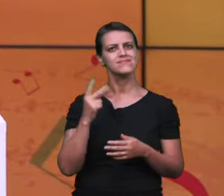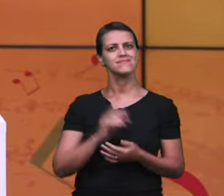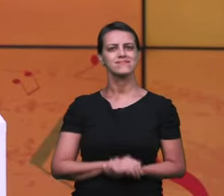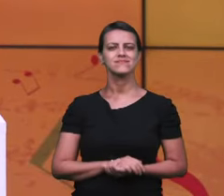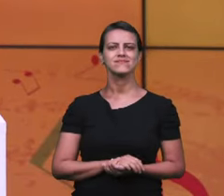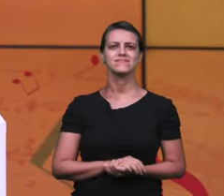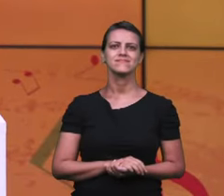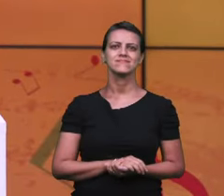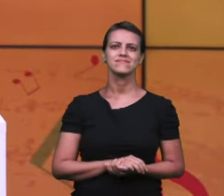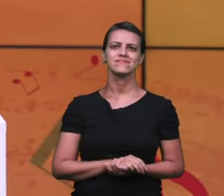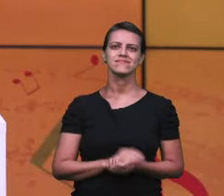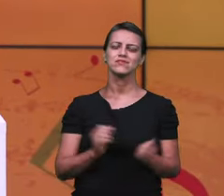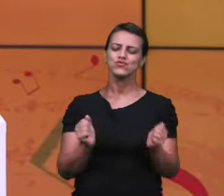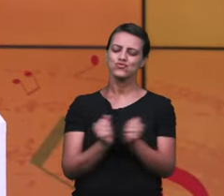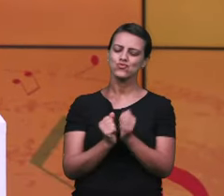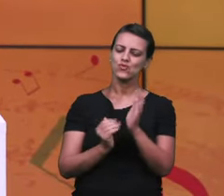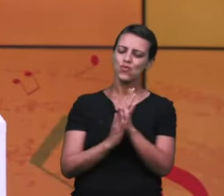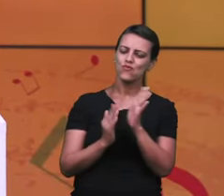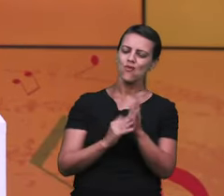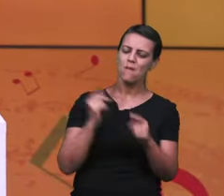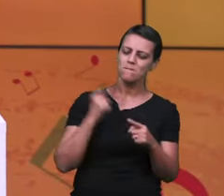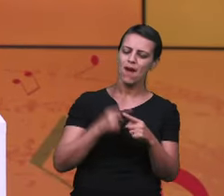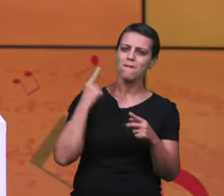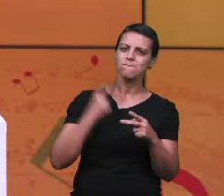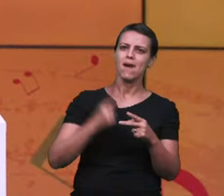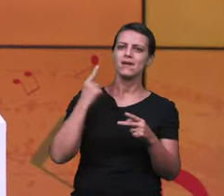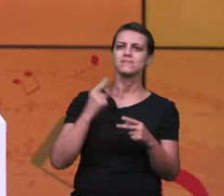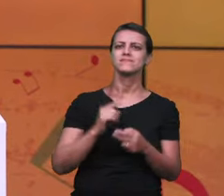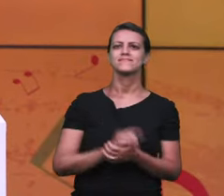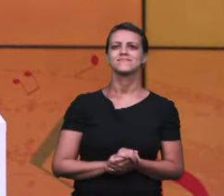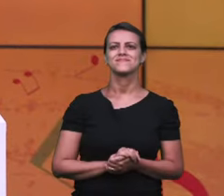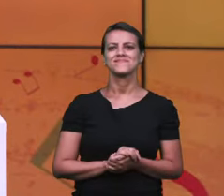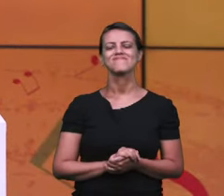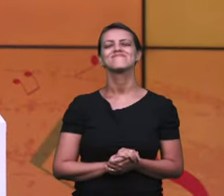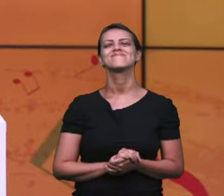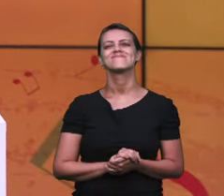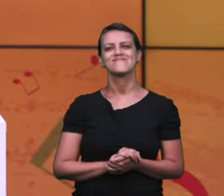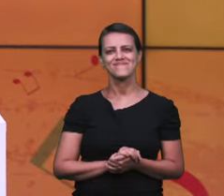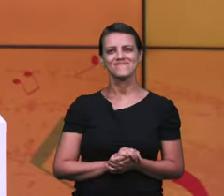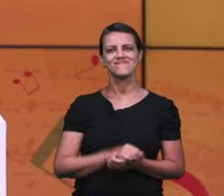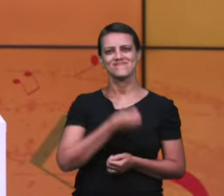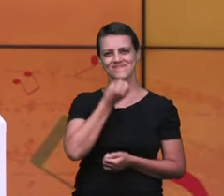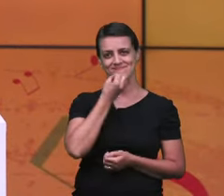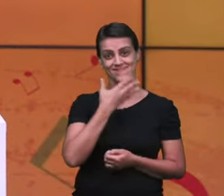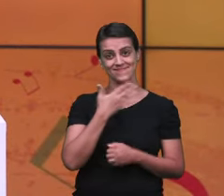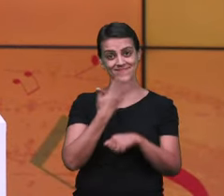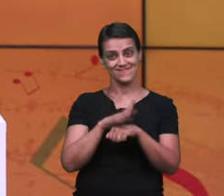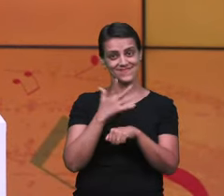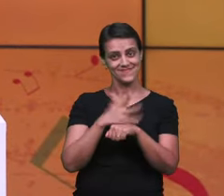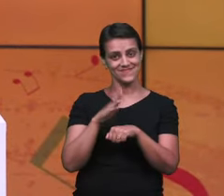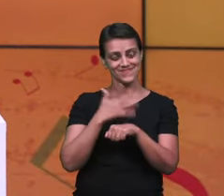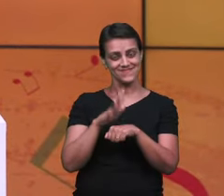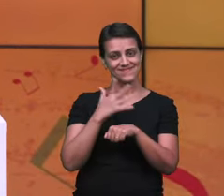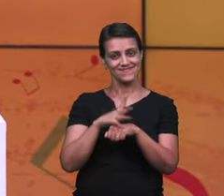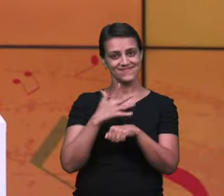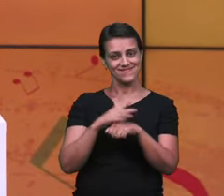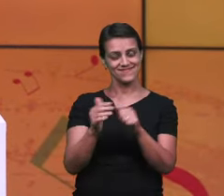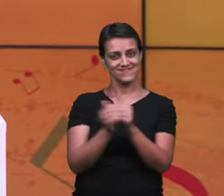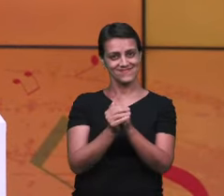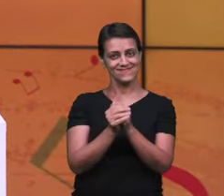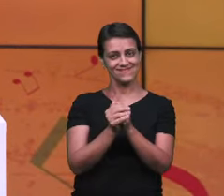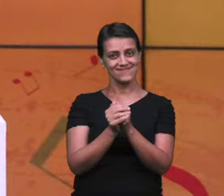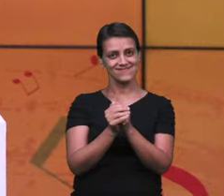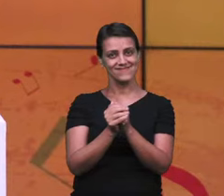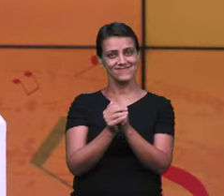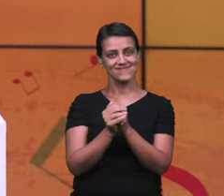mesmo, tocar juntinho no finalzinho. Muito bem, vamos então treinar bastante, amém?